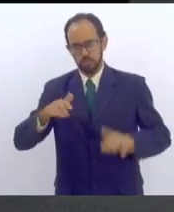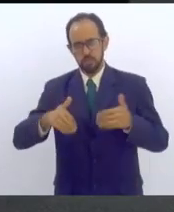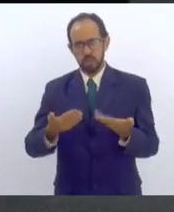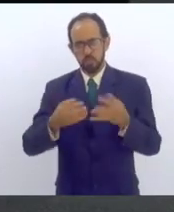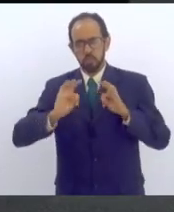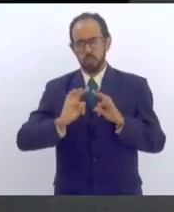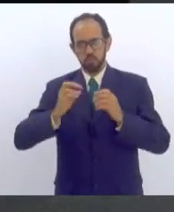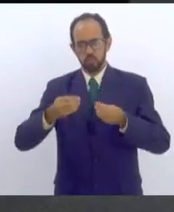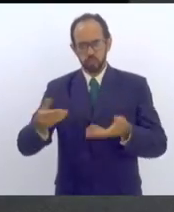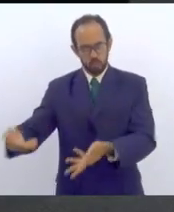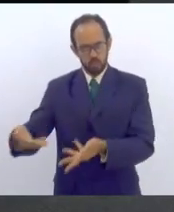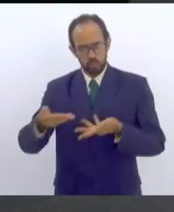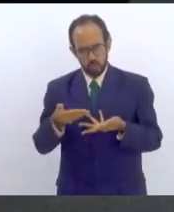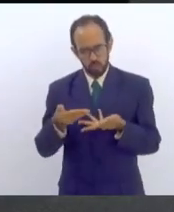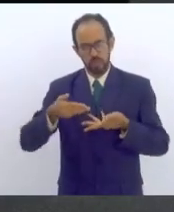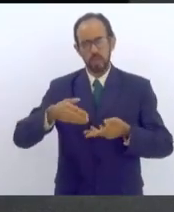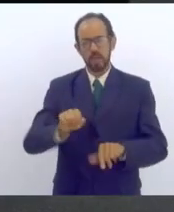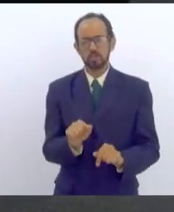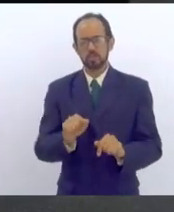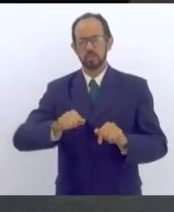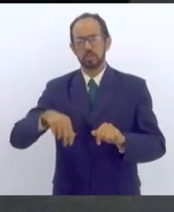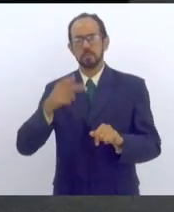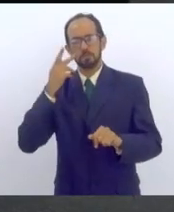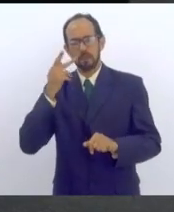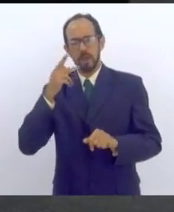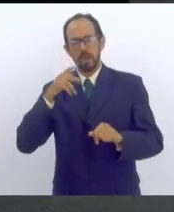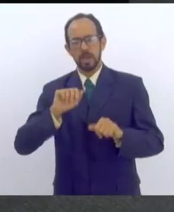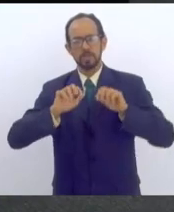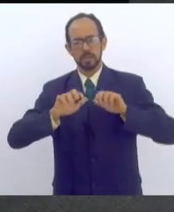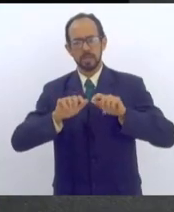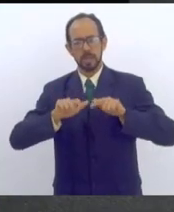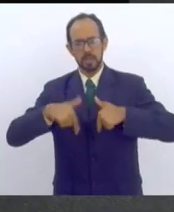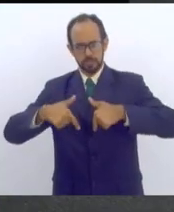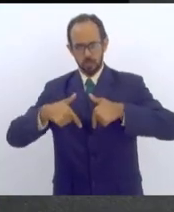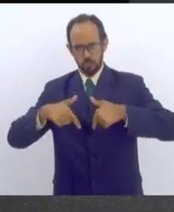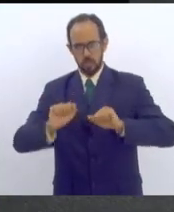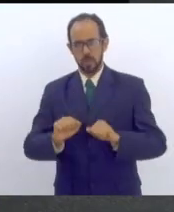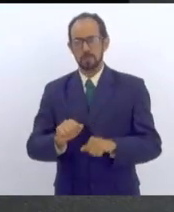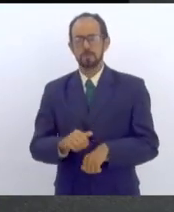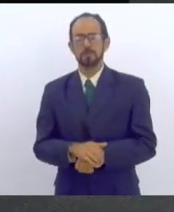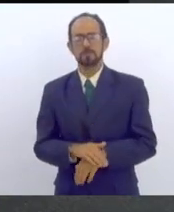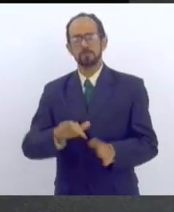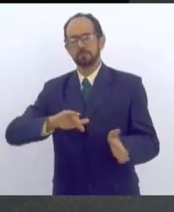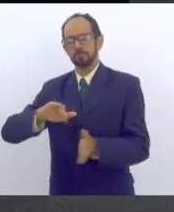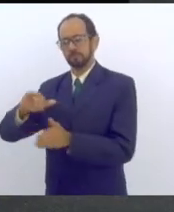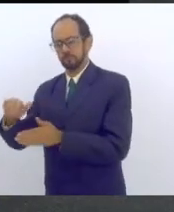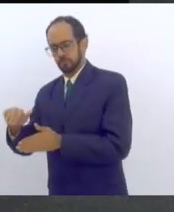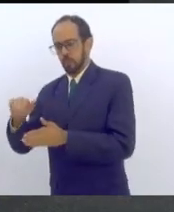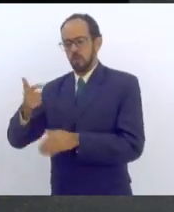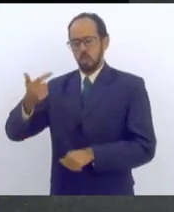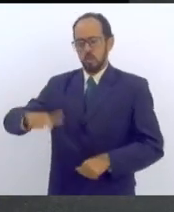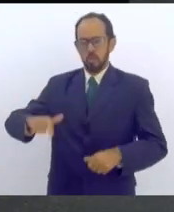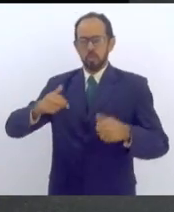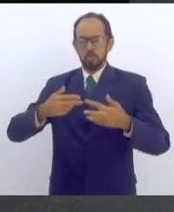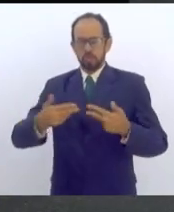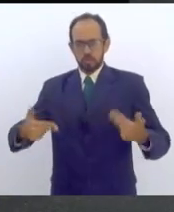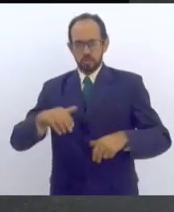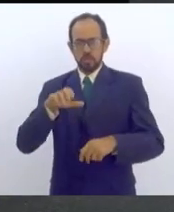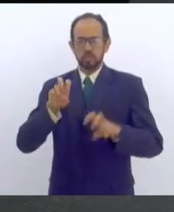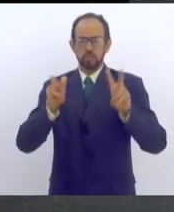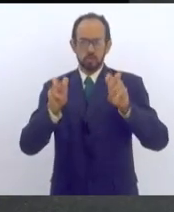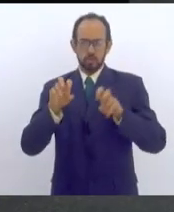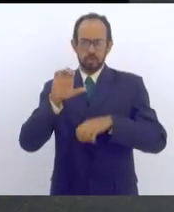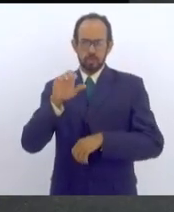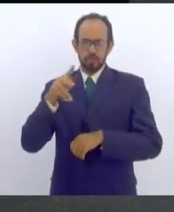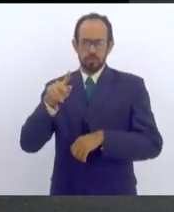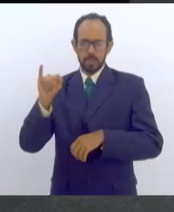todos convidados para essa ação. Uma outra coisa, senhor presidente, que eu queria dizer com relação às CPIs protocoladas